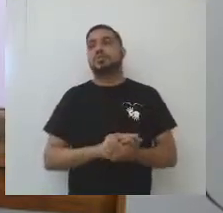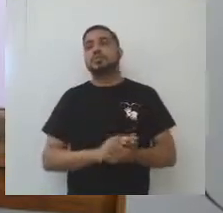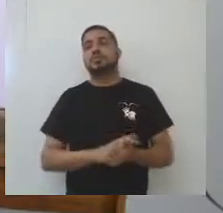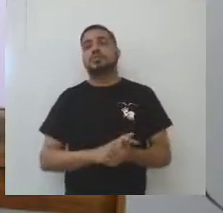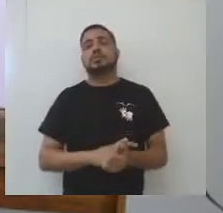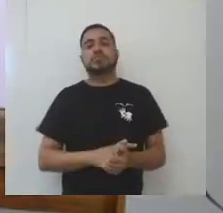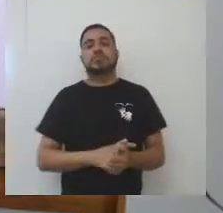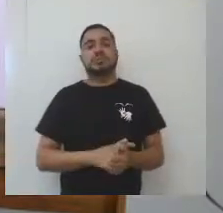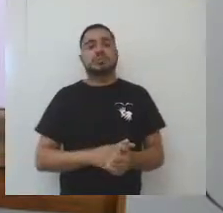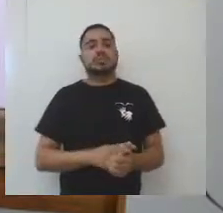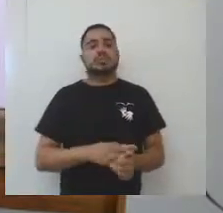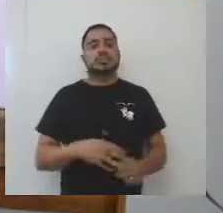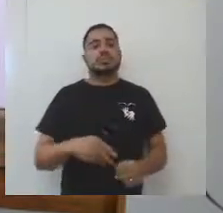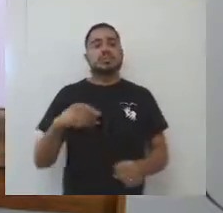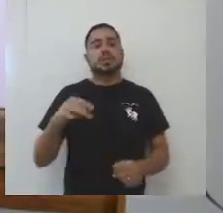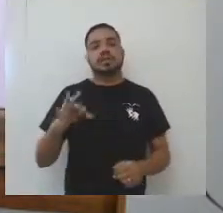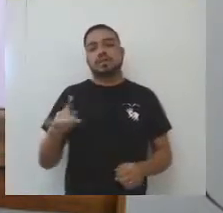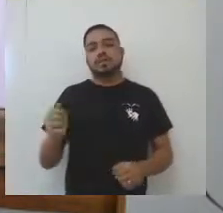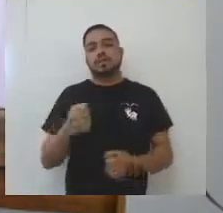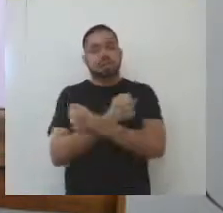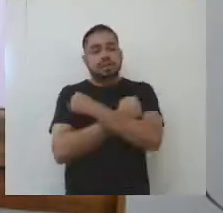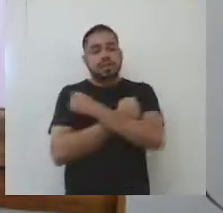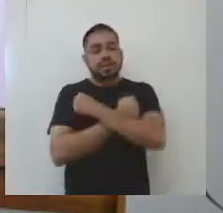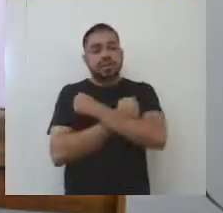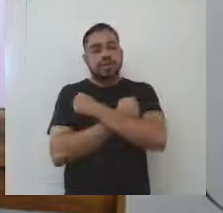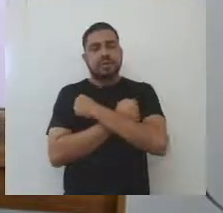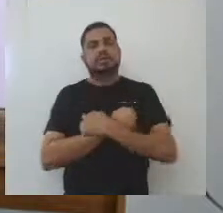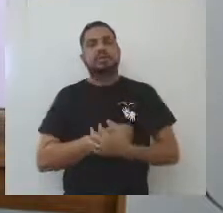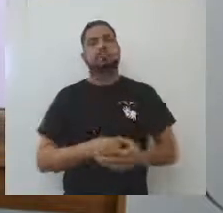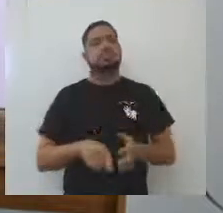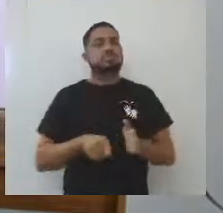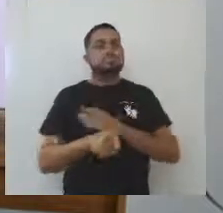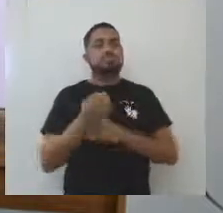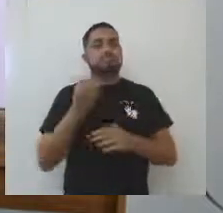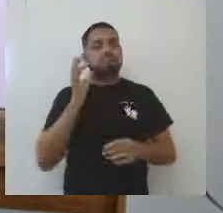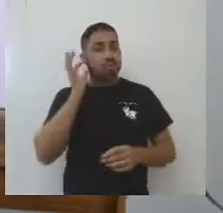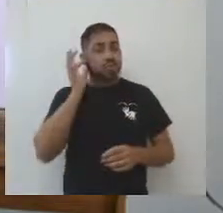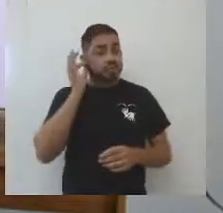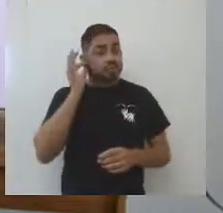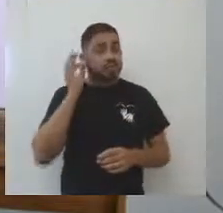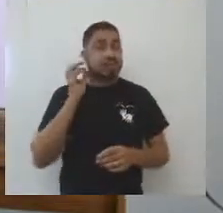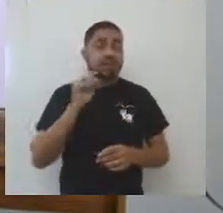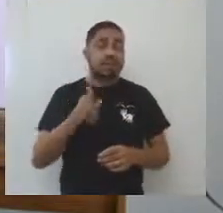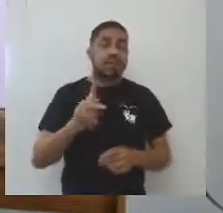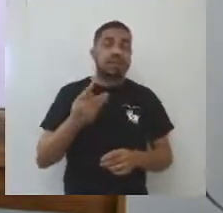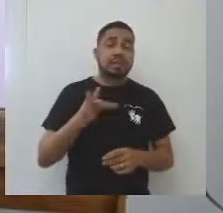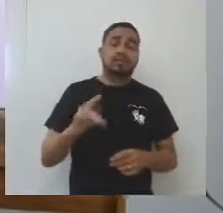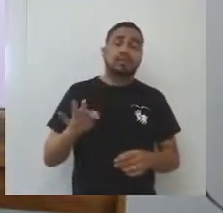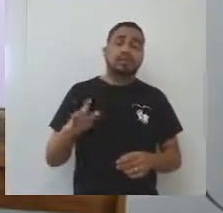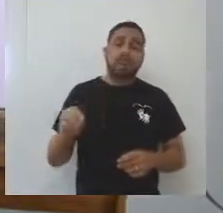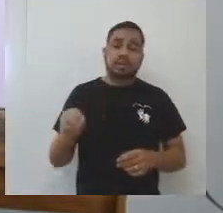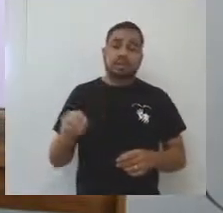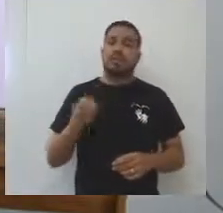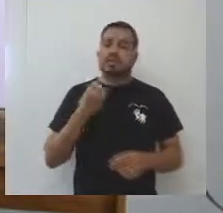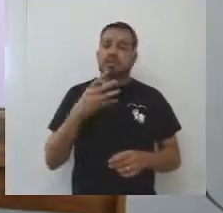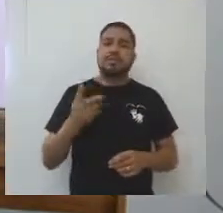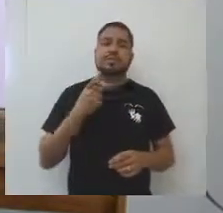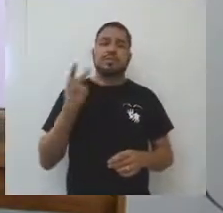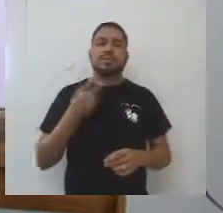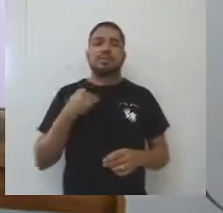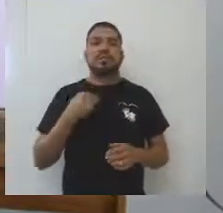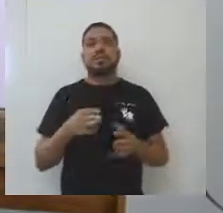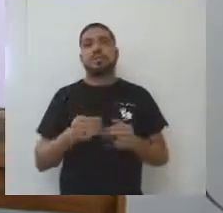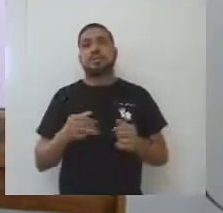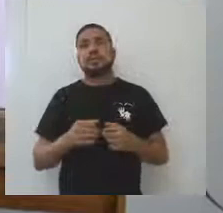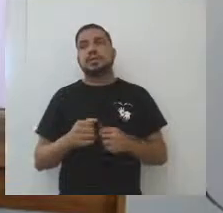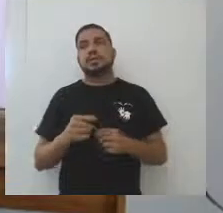Pinto Manuel. Matheus, um abraço aí pra você, viu? Ótima pergunta. E assim, a heterocromia, foi bom tu falar nisso. Eu vou pedir, Mário, dá